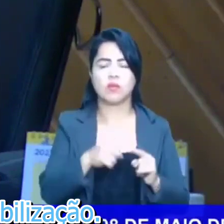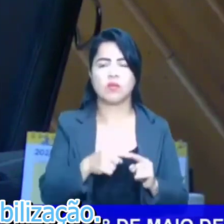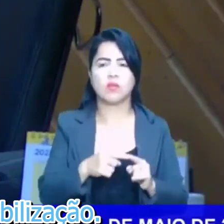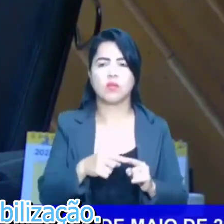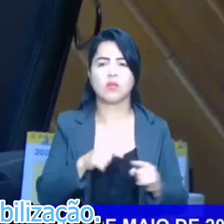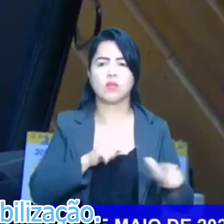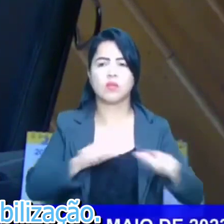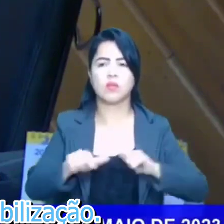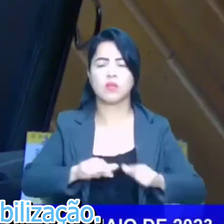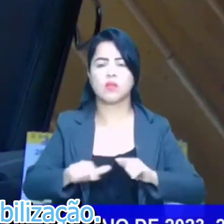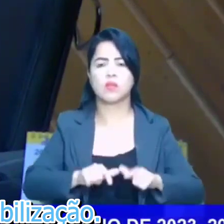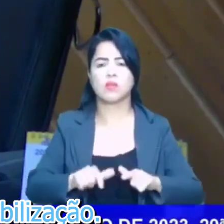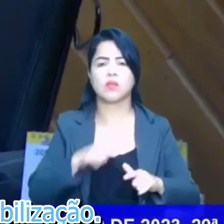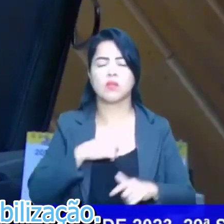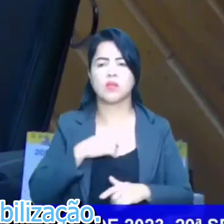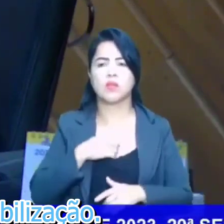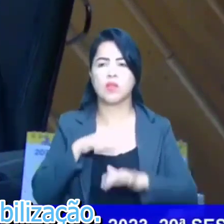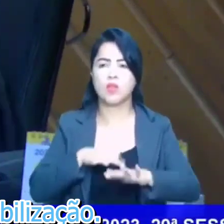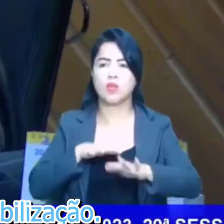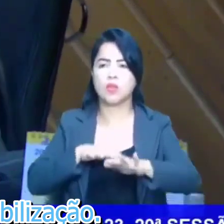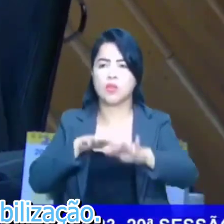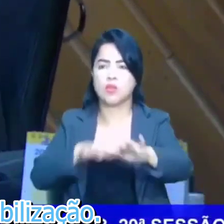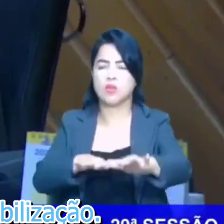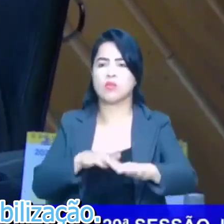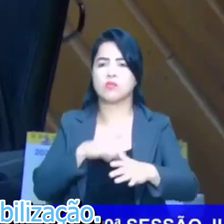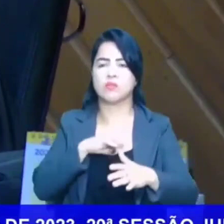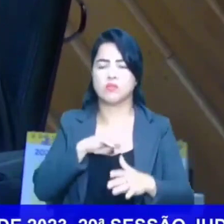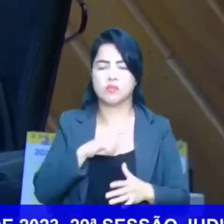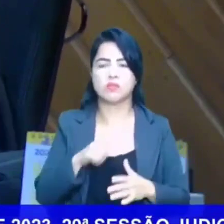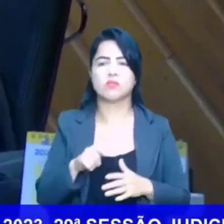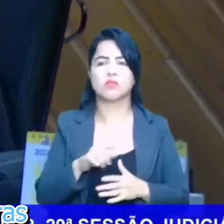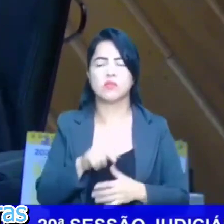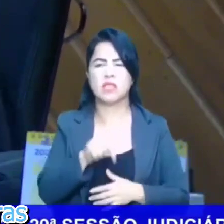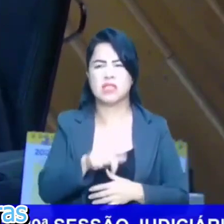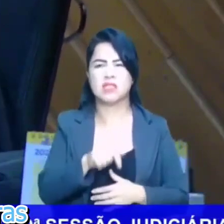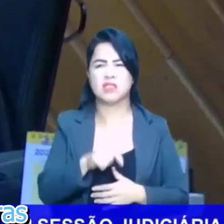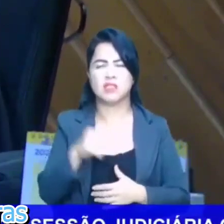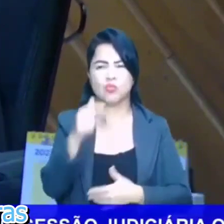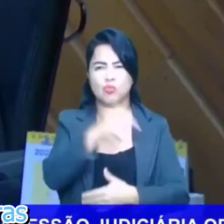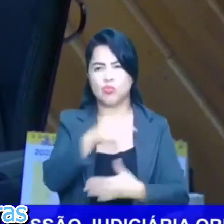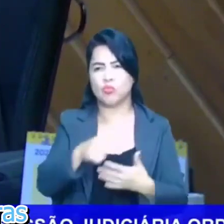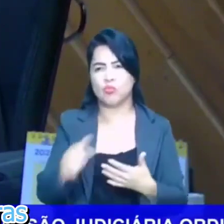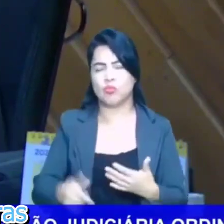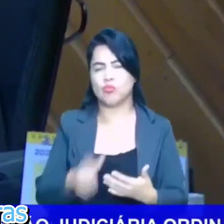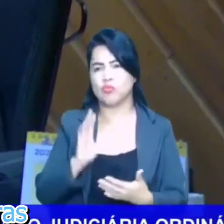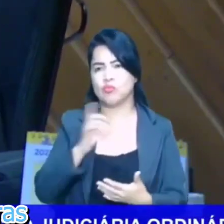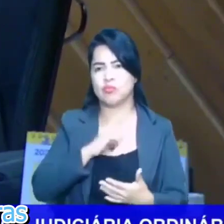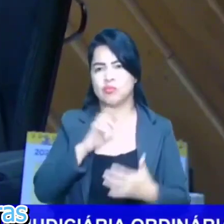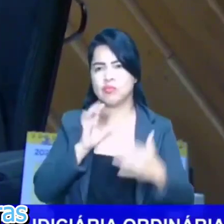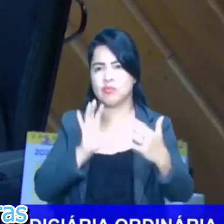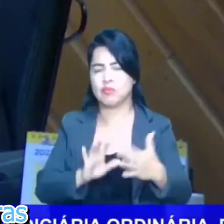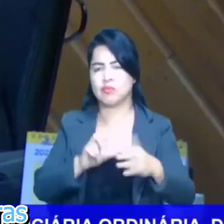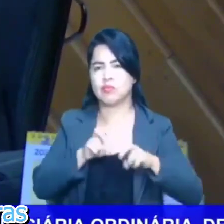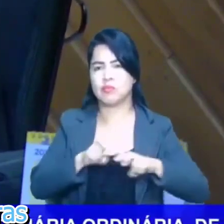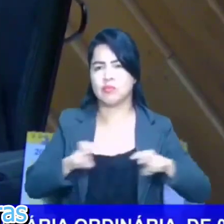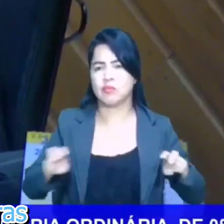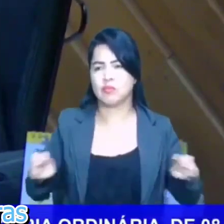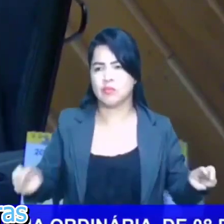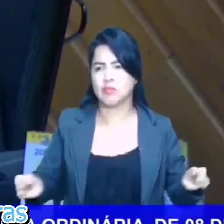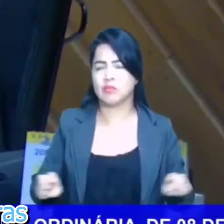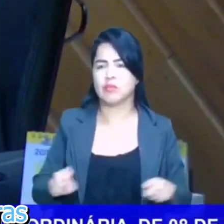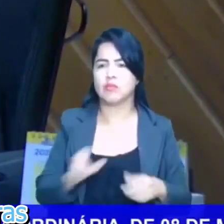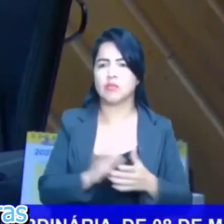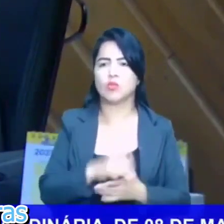o serviço de militância e mobilização. Essas matérias aqui já foram, na verdade, enfrentadas pelo nosso tribunal